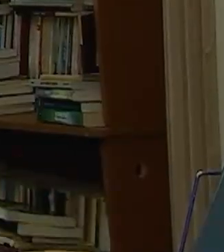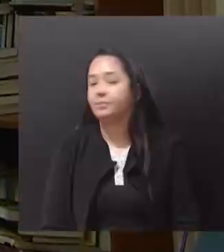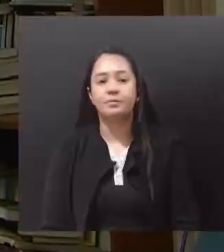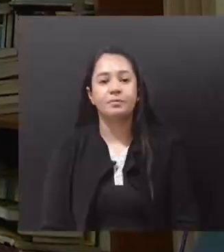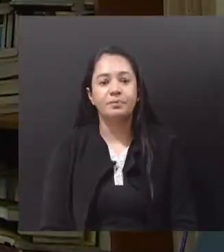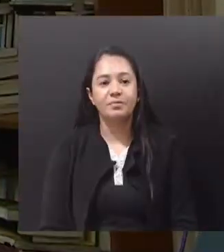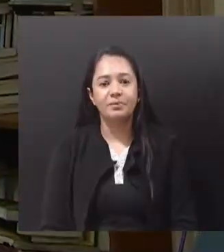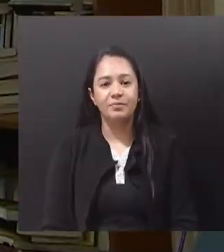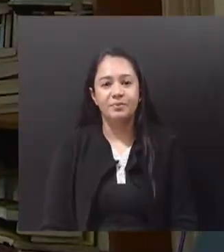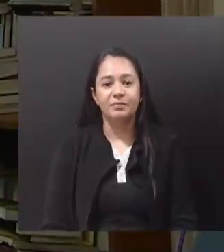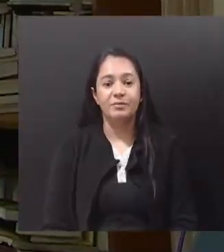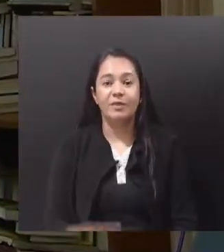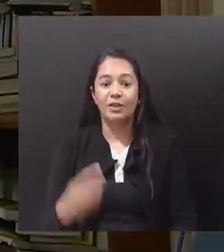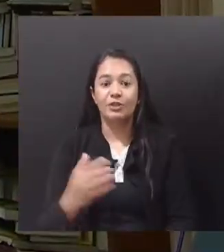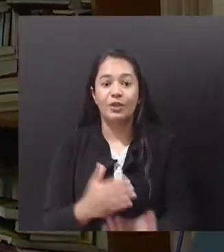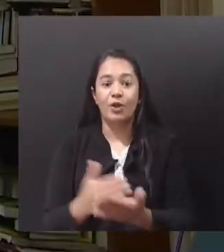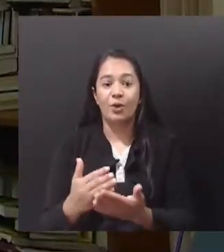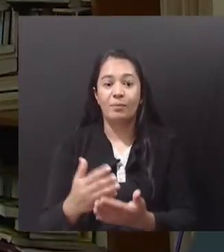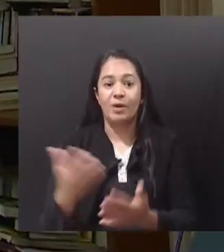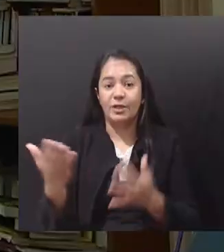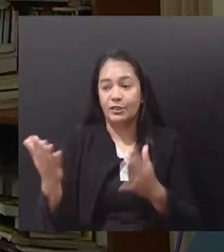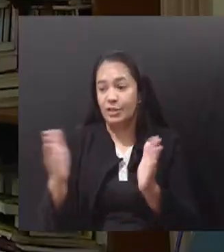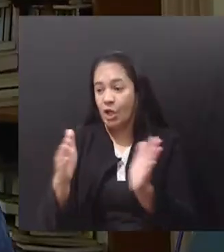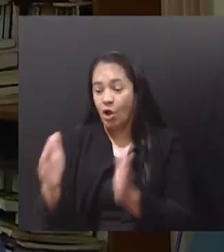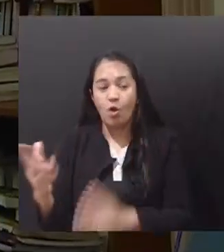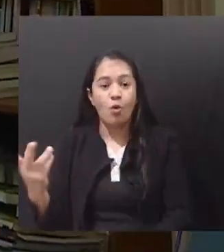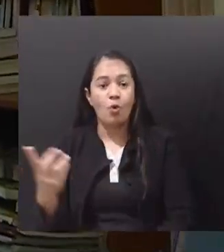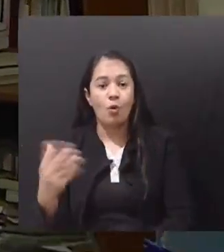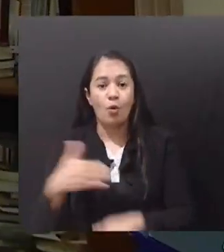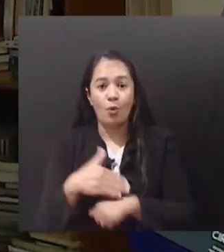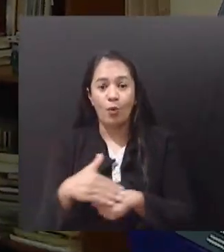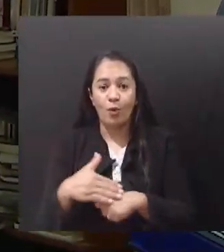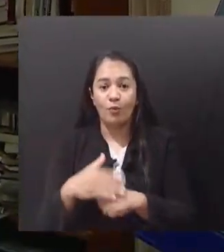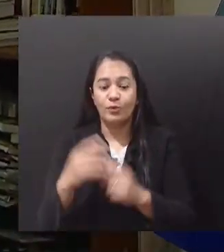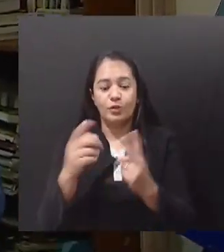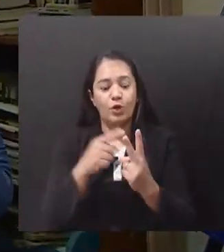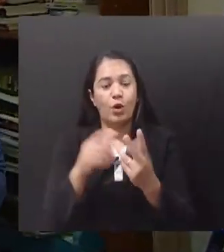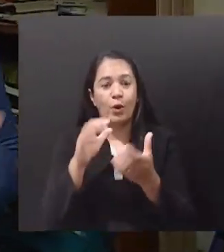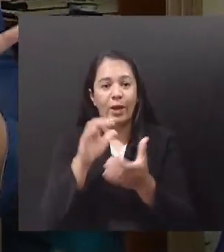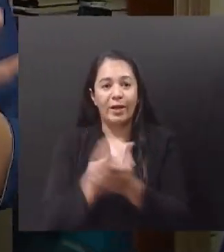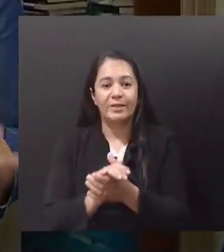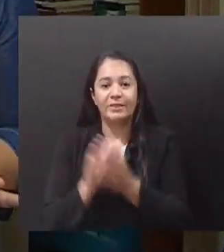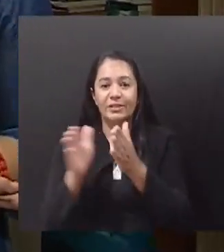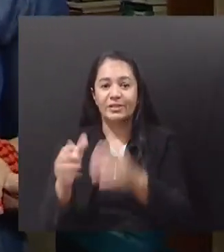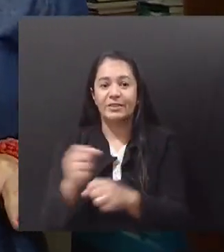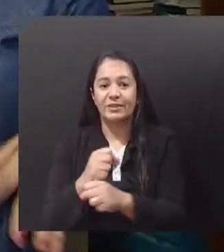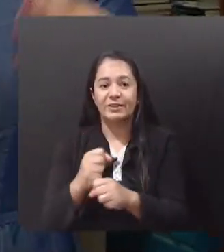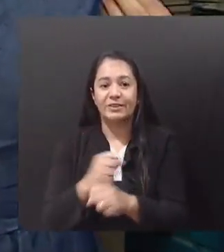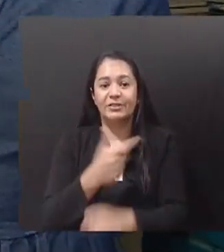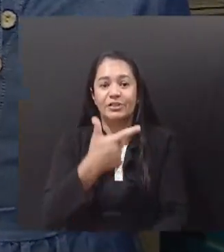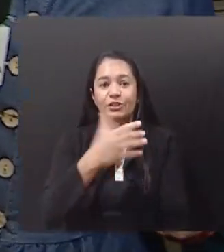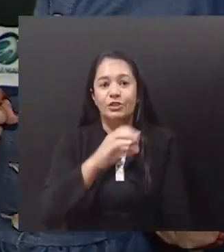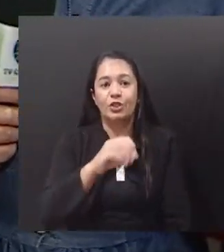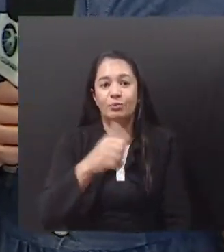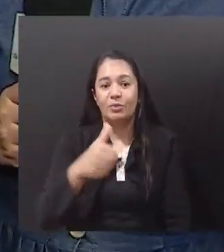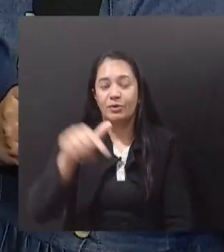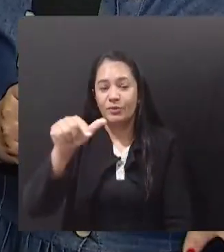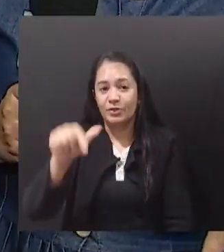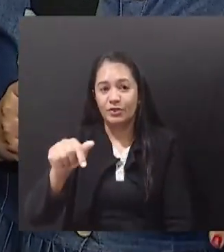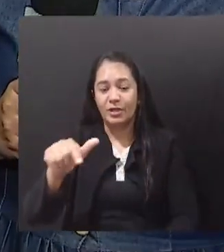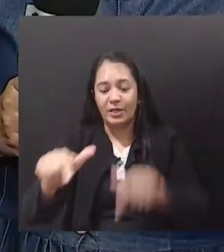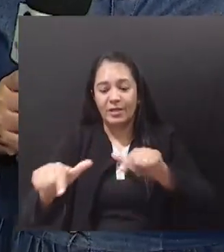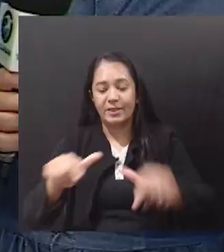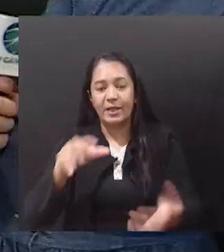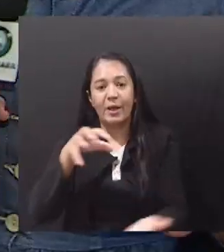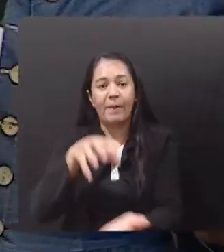E a gente abre esse segundo bloco conversando com um casal que chegou aqui em 2017 e atua na